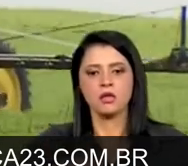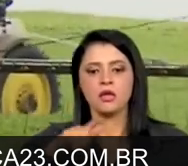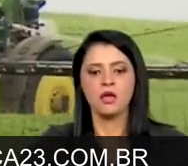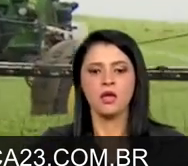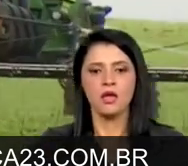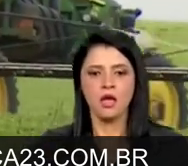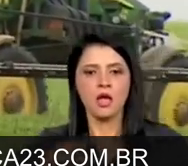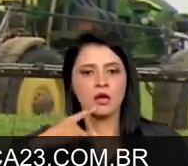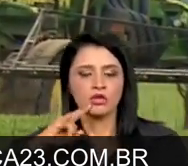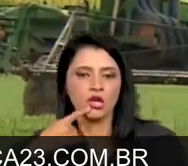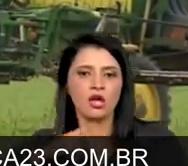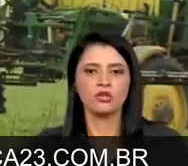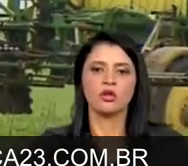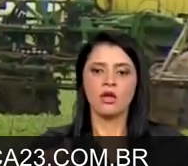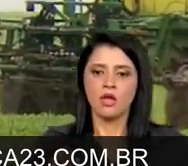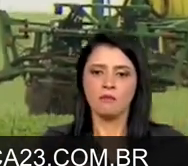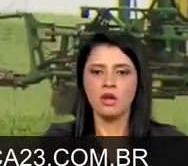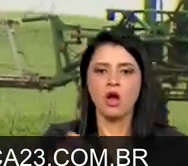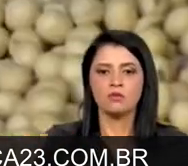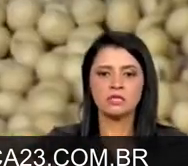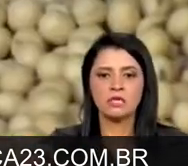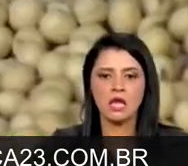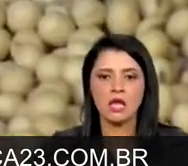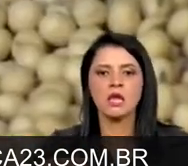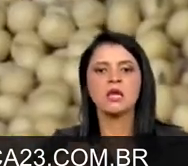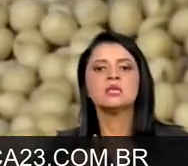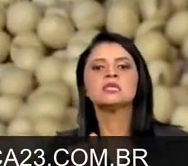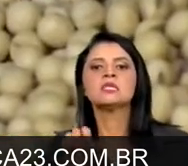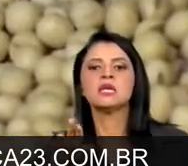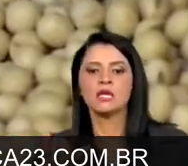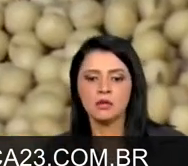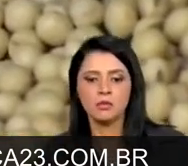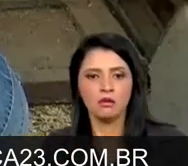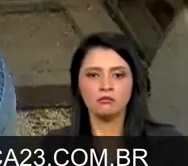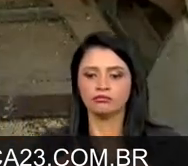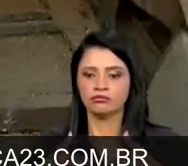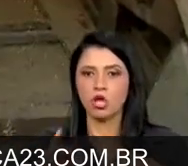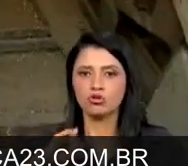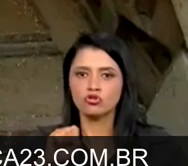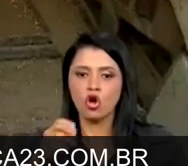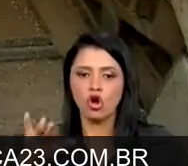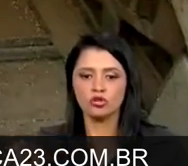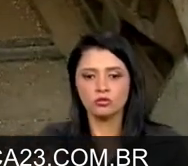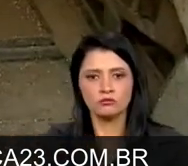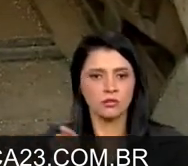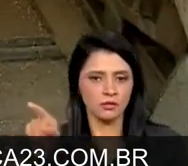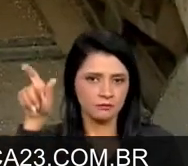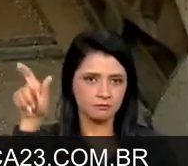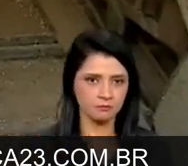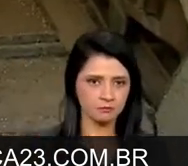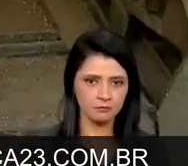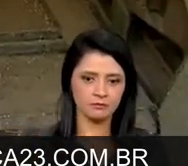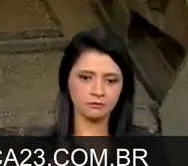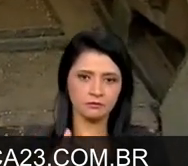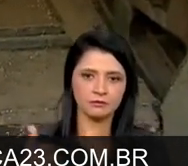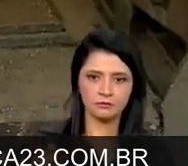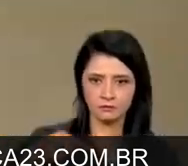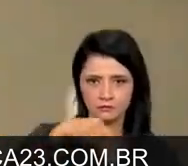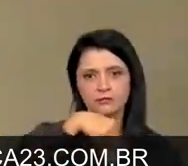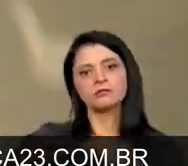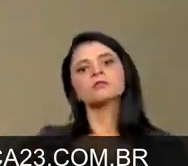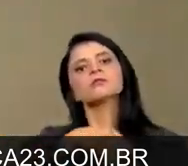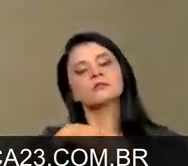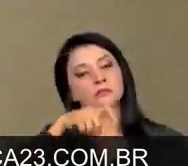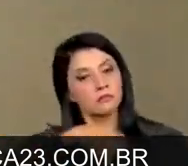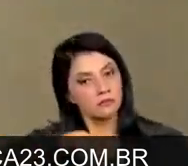E setores já consolidados, como o da soja, se beneficiam dessa abertura. O Cláudio é produtor rural no Distrito Federal